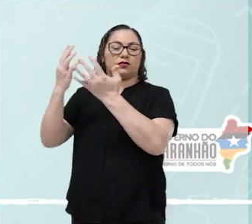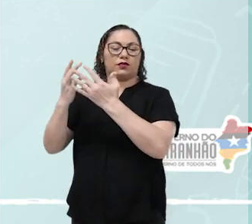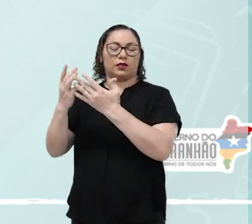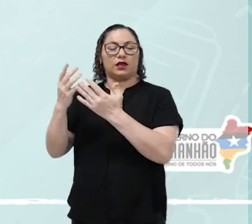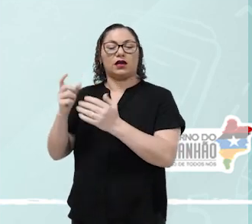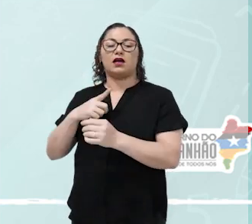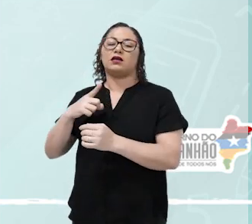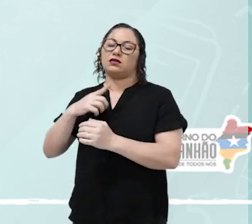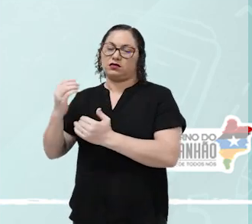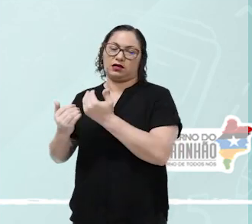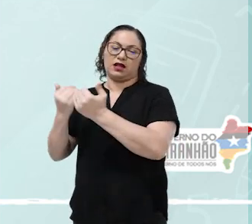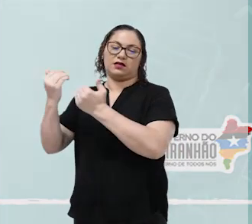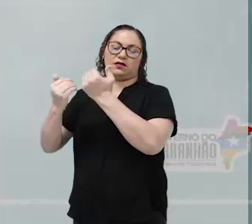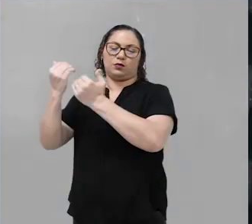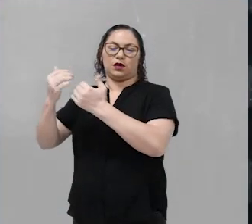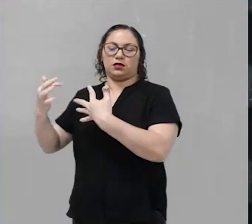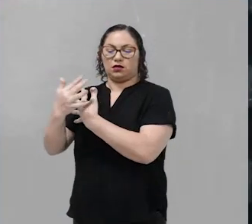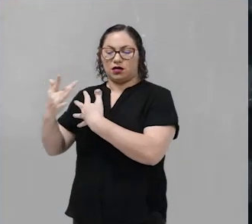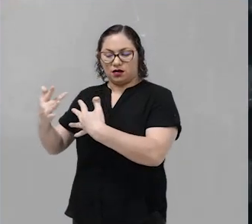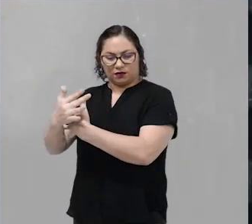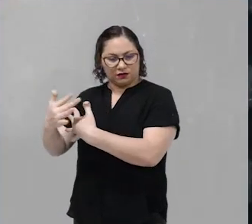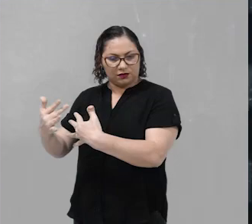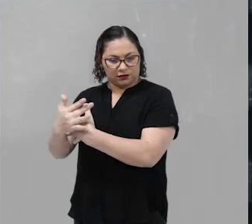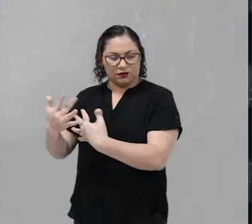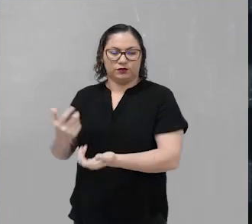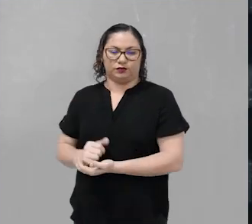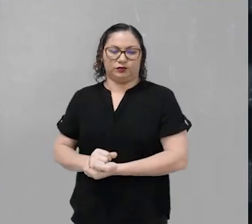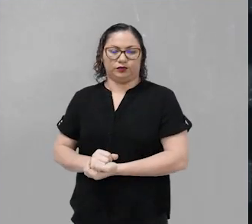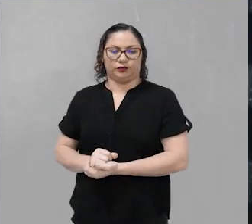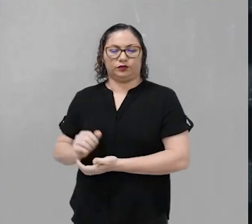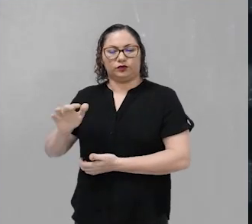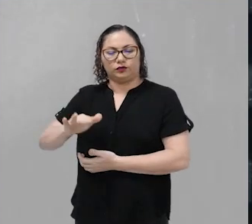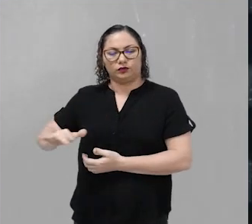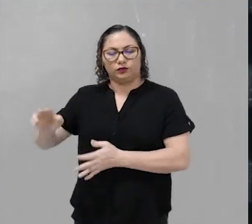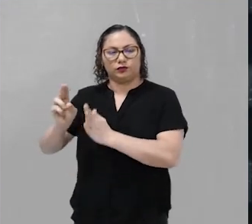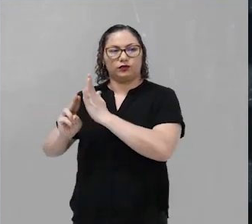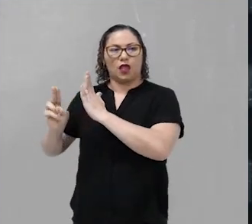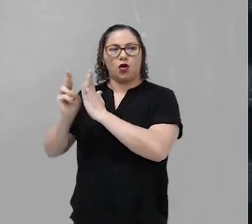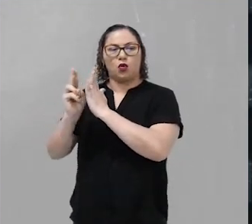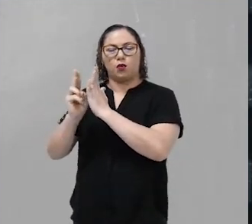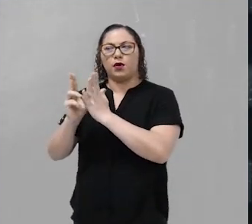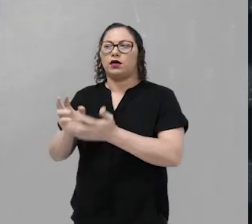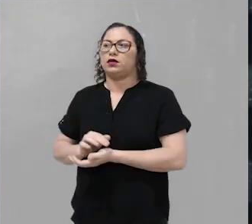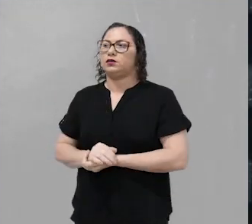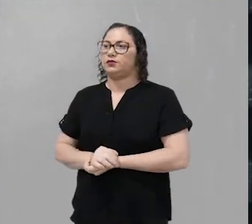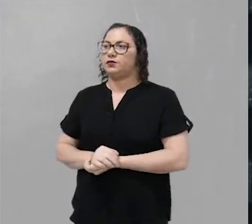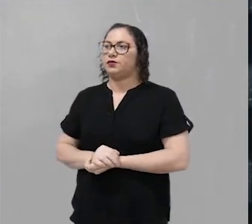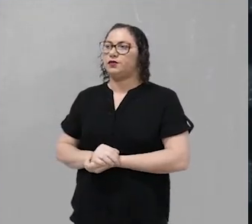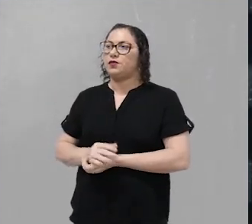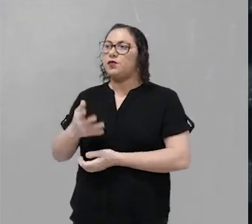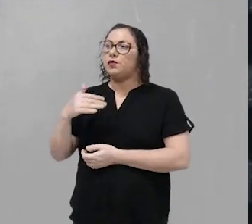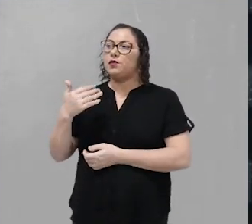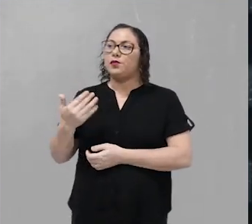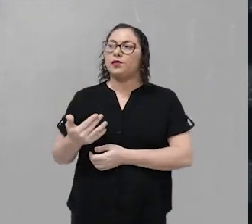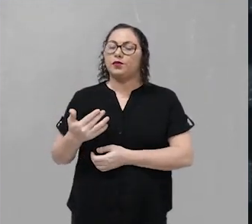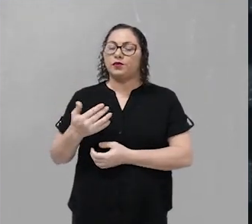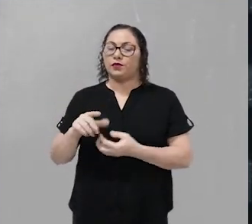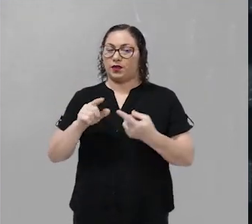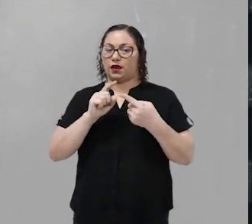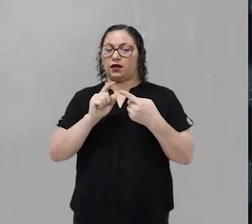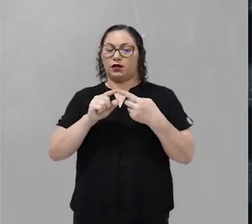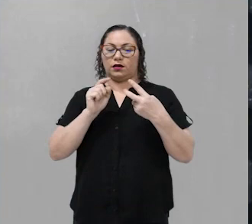das cidades, do crescimento da chamada área urbana. Beleza? Olha só, eu citei dois tipos